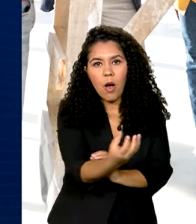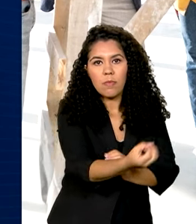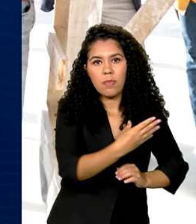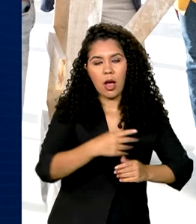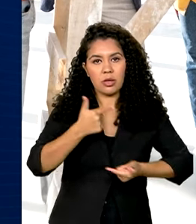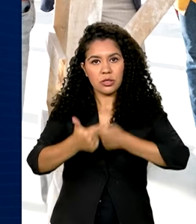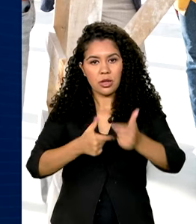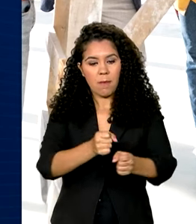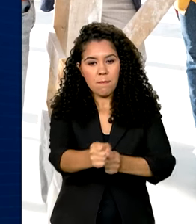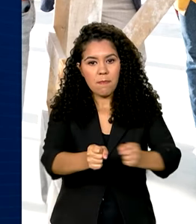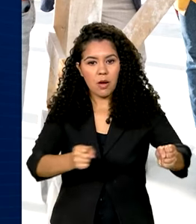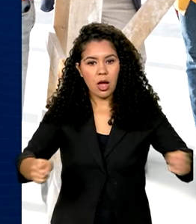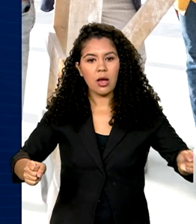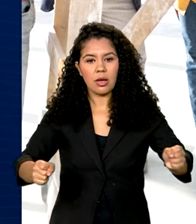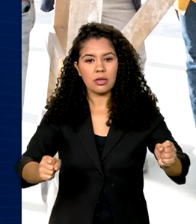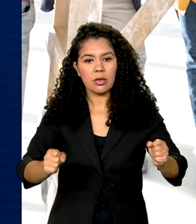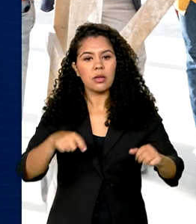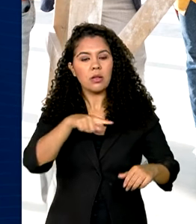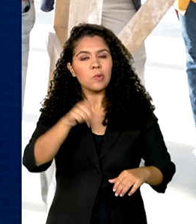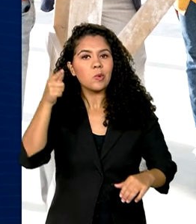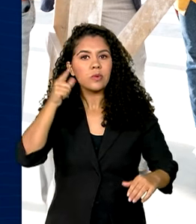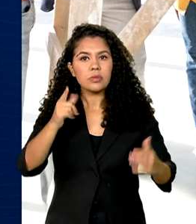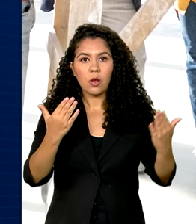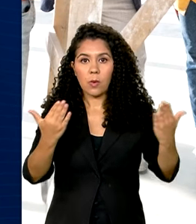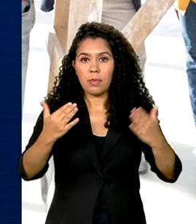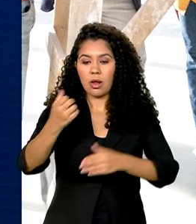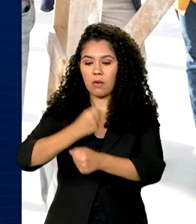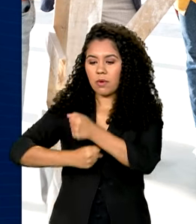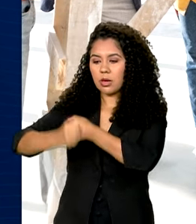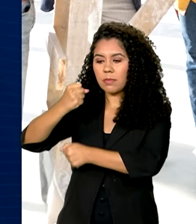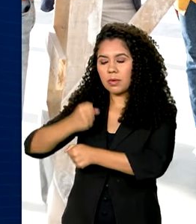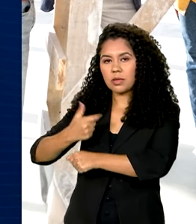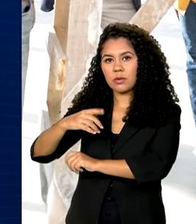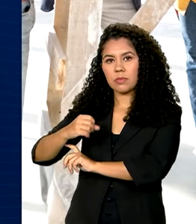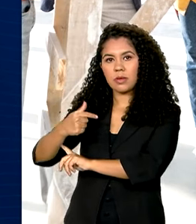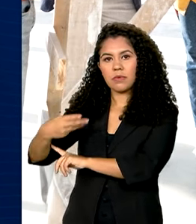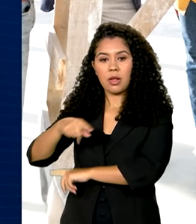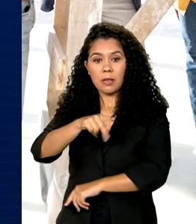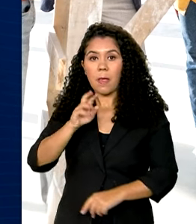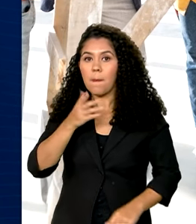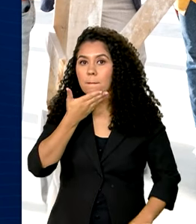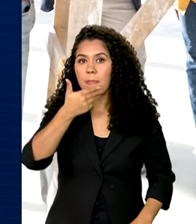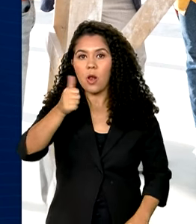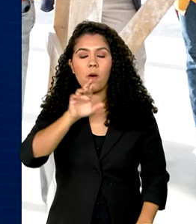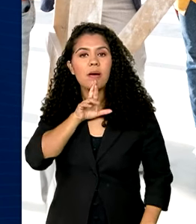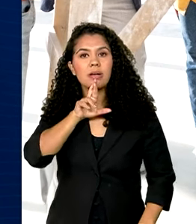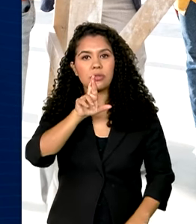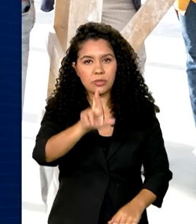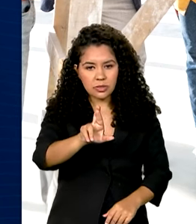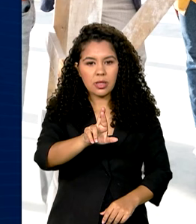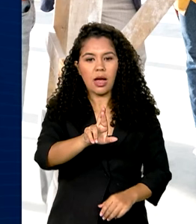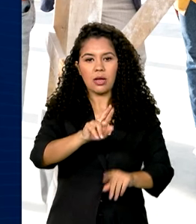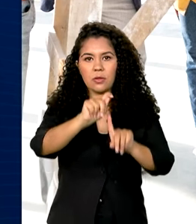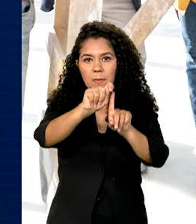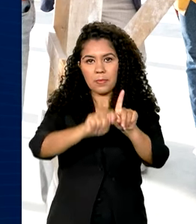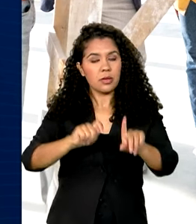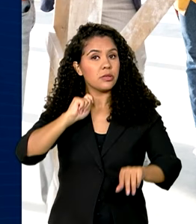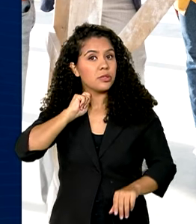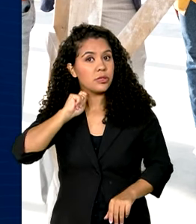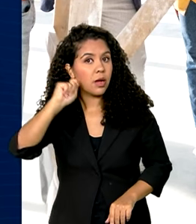supera o registrado no mesmo mês do ano passado. Este foi o melhor número registrado para um mês de